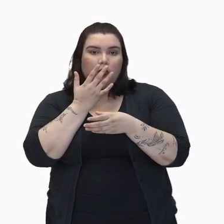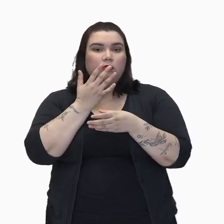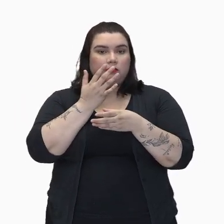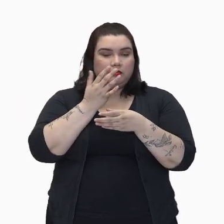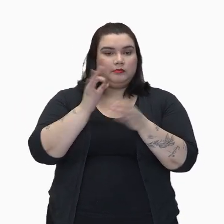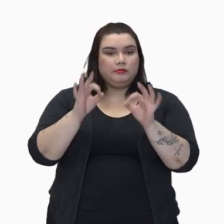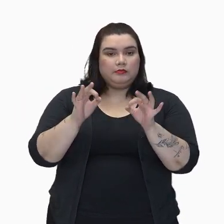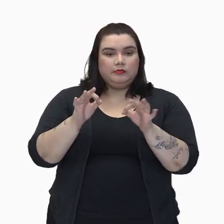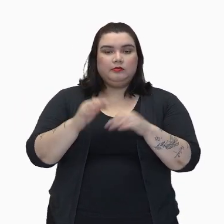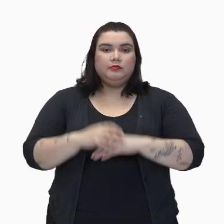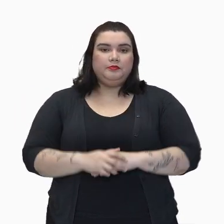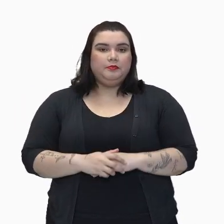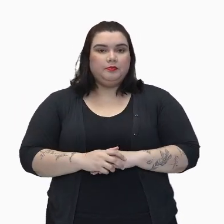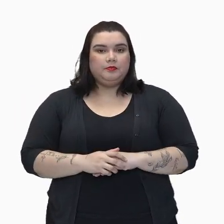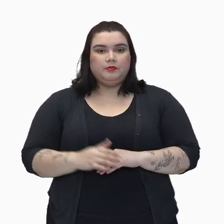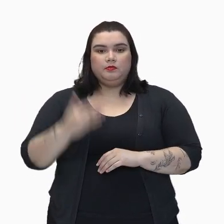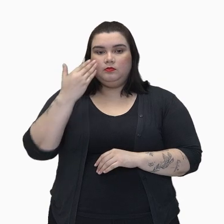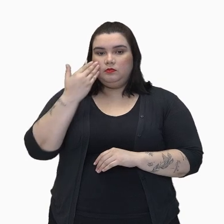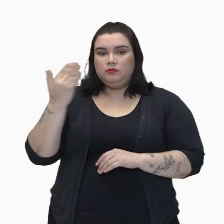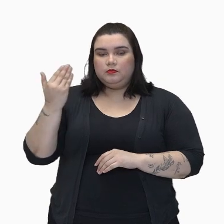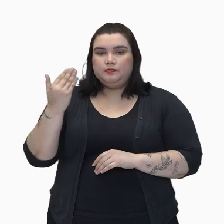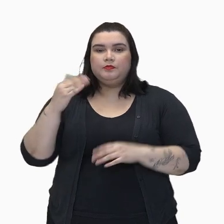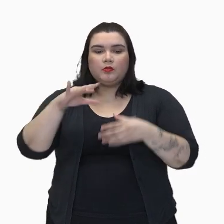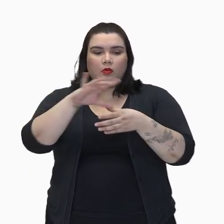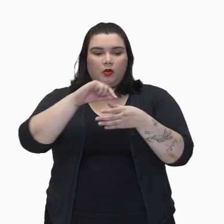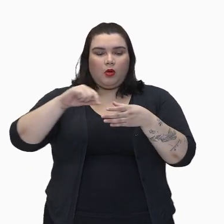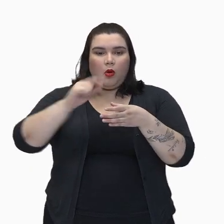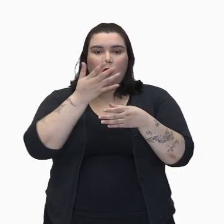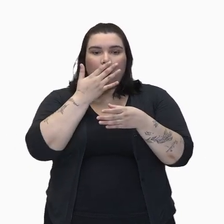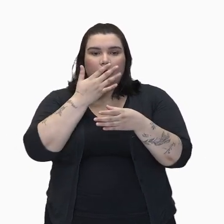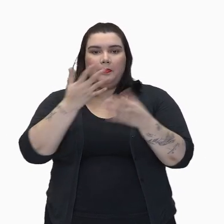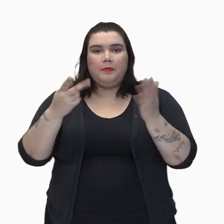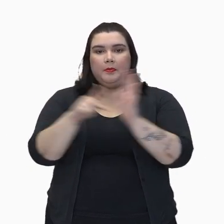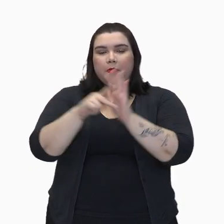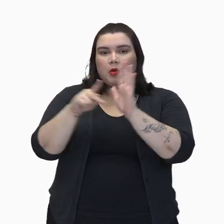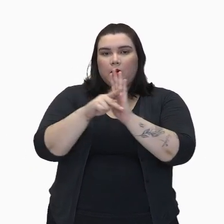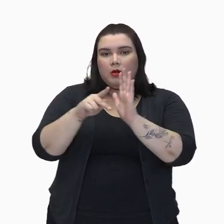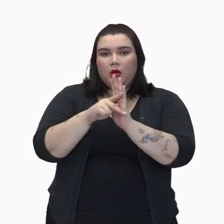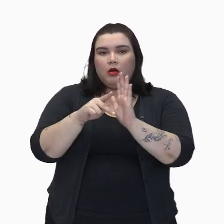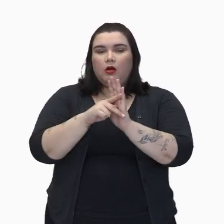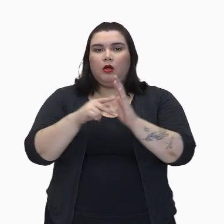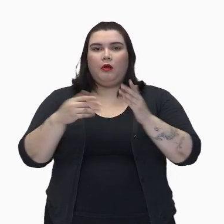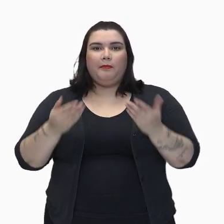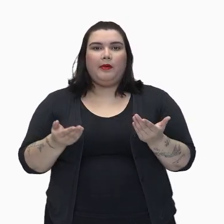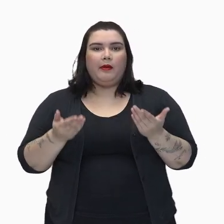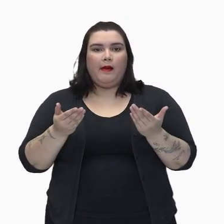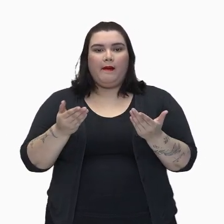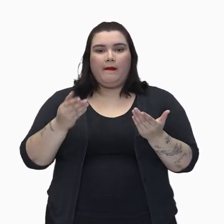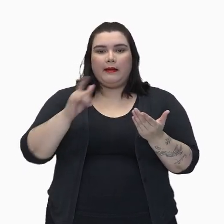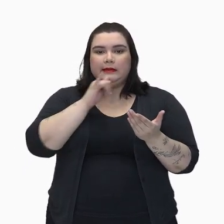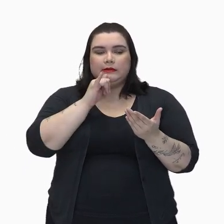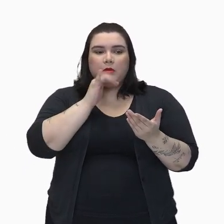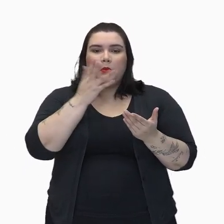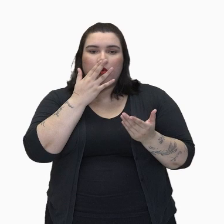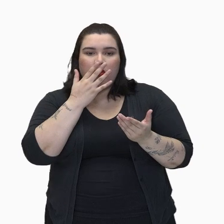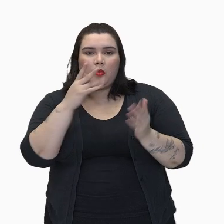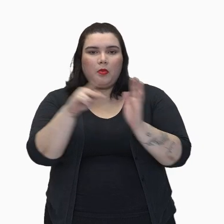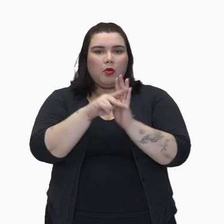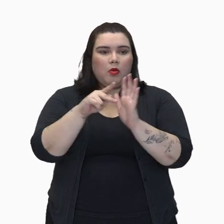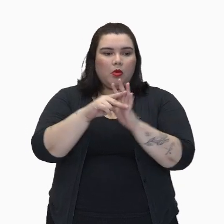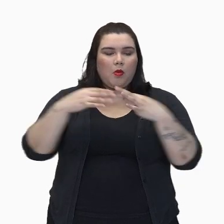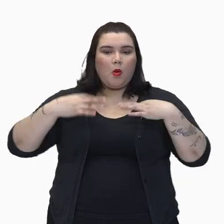né? Como na indústria de corantes têxteis, ou seja, para fazer ali as cores